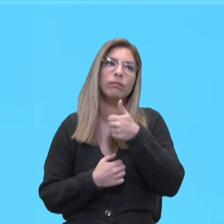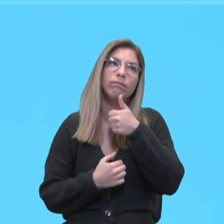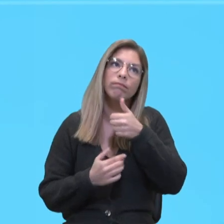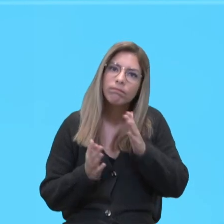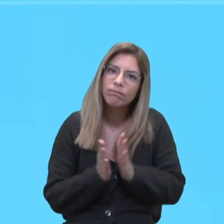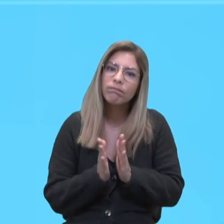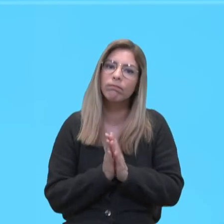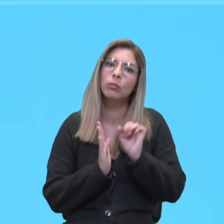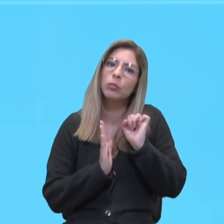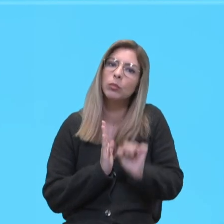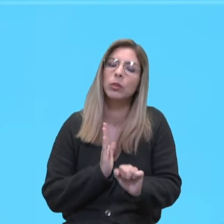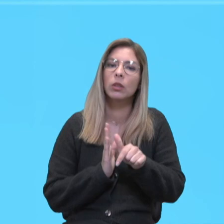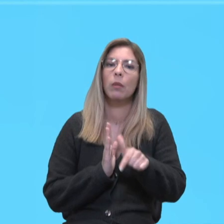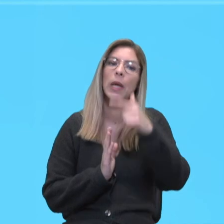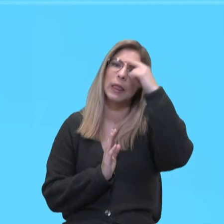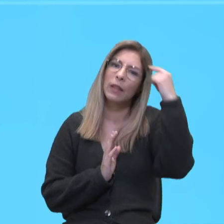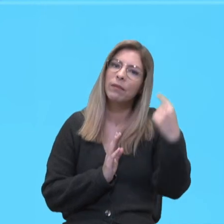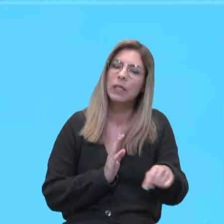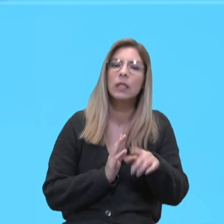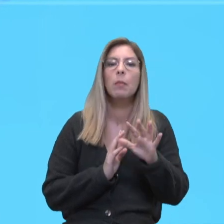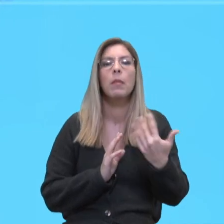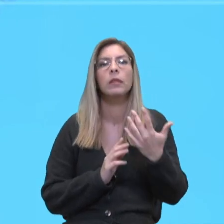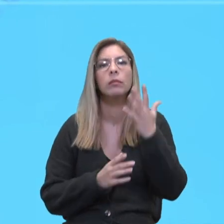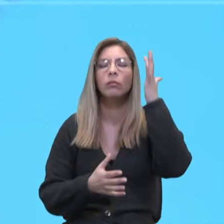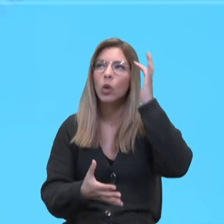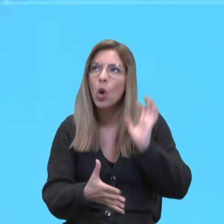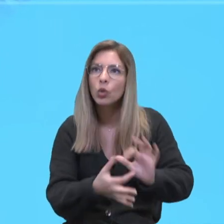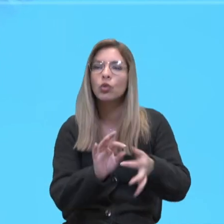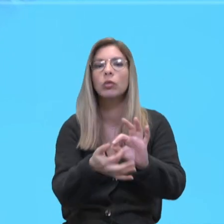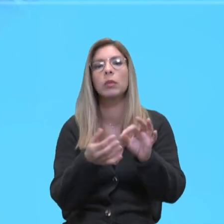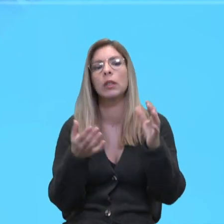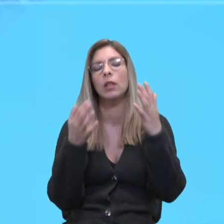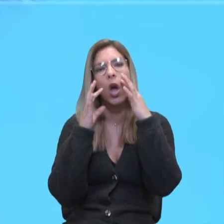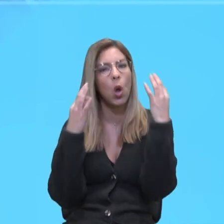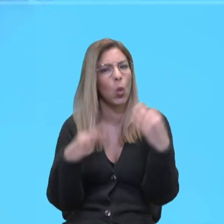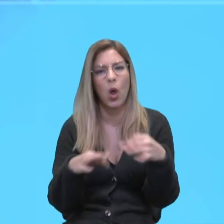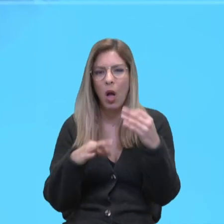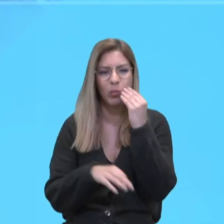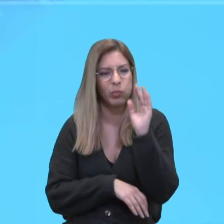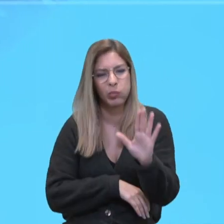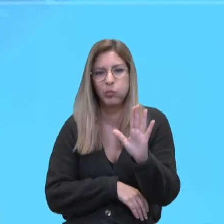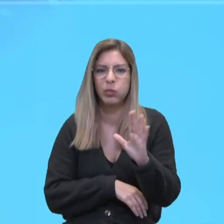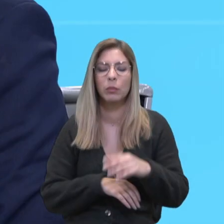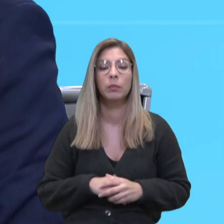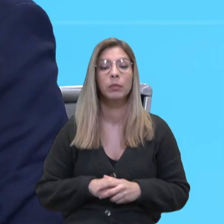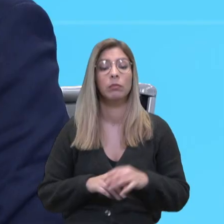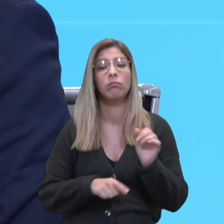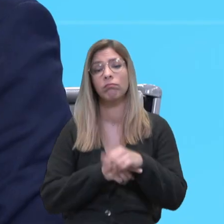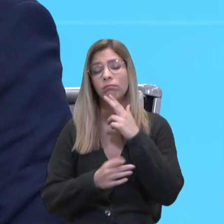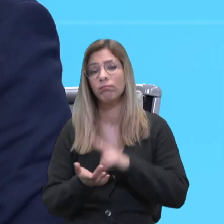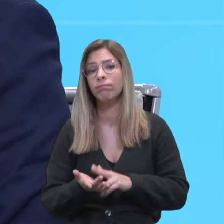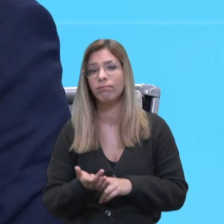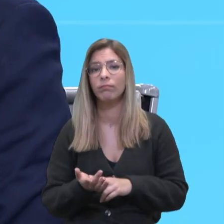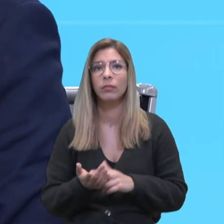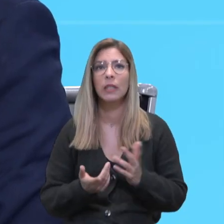e naquilo que é difícil, mas dar-lhe sentido também a esta dimensão que é tão natural do ser humano. Sim, com certeza.